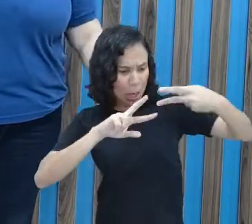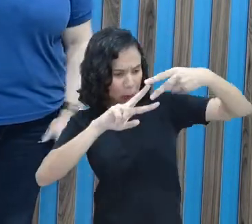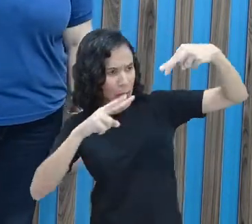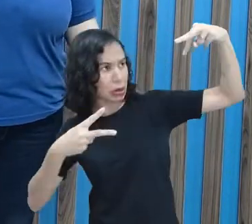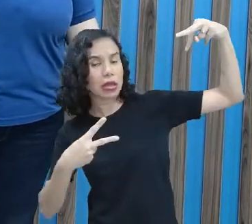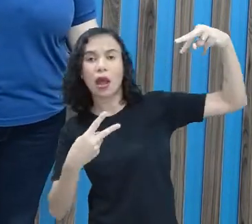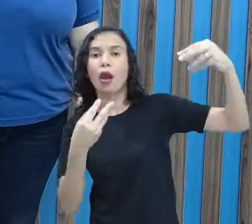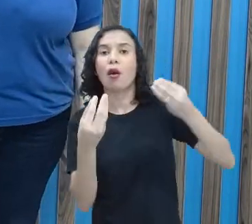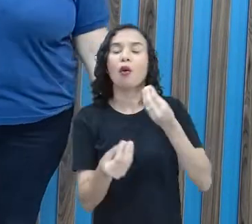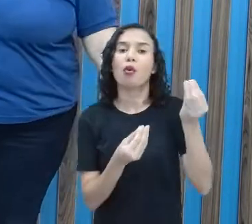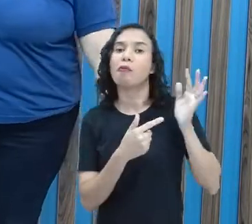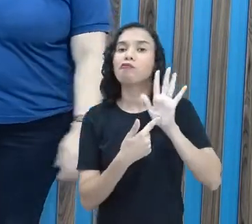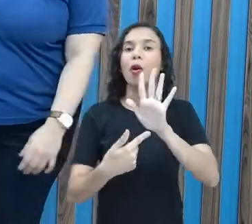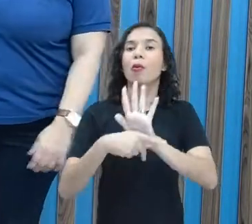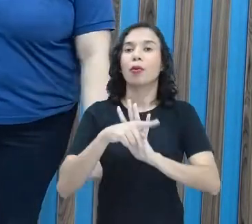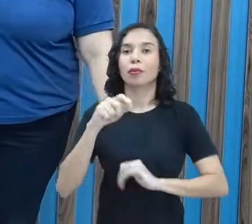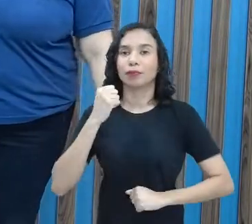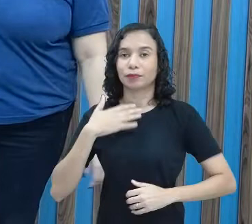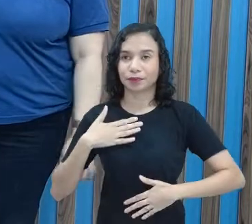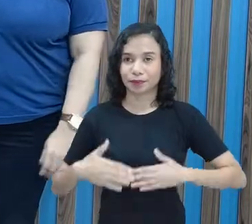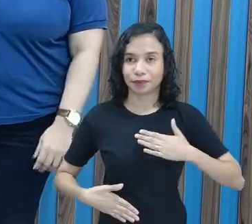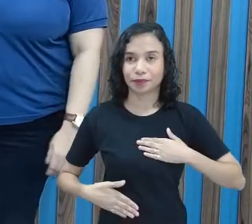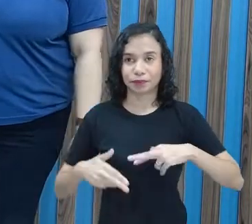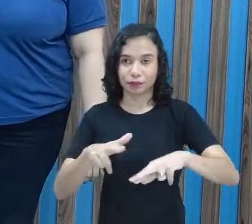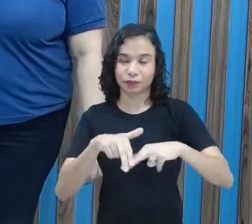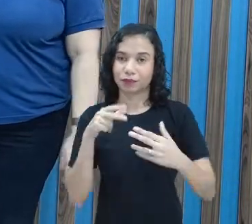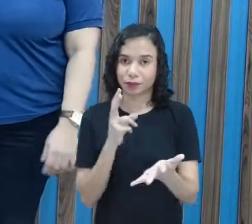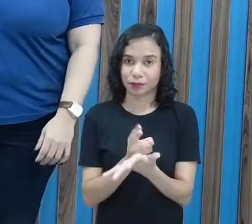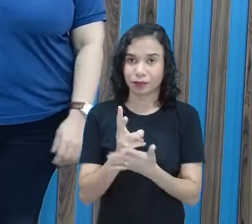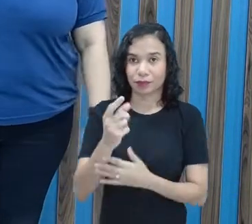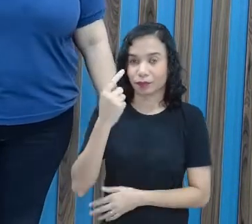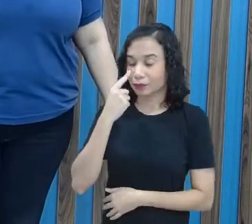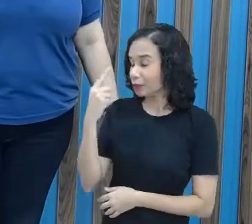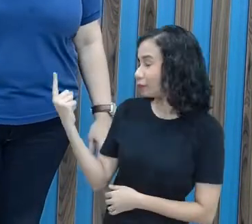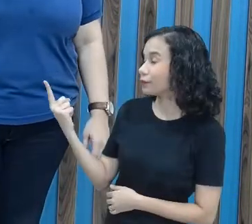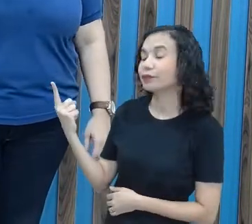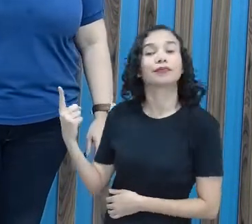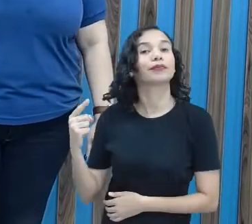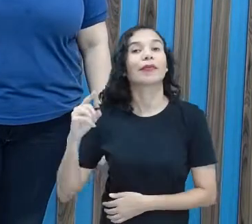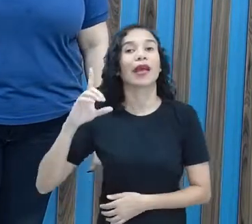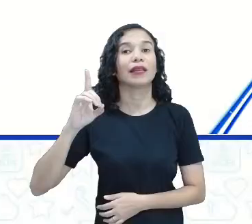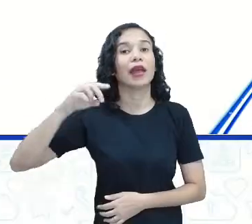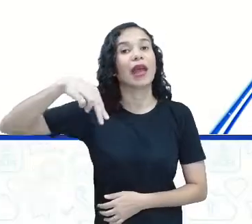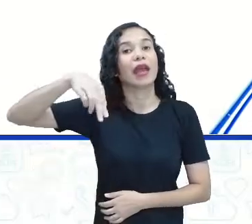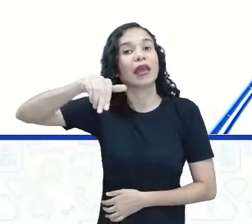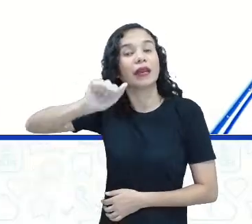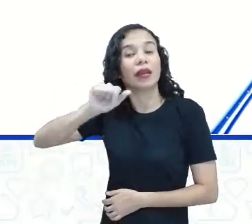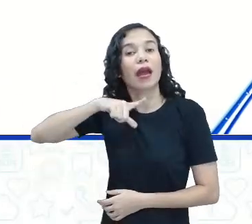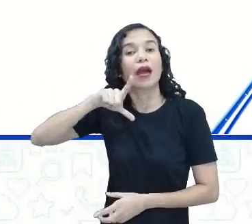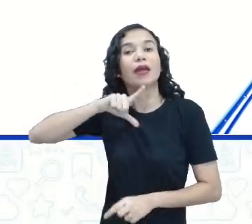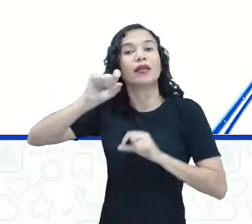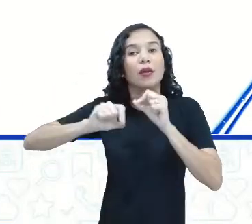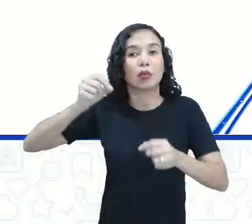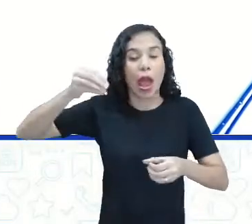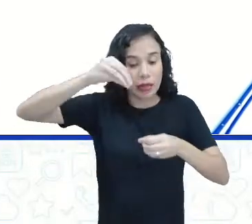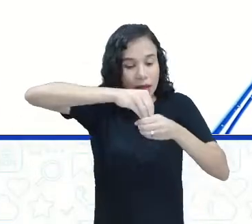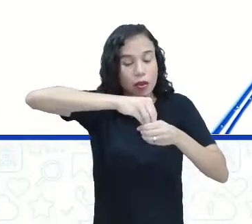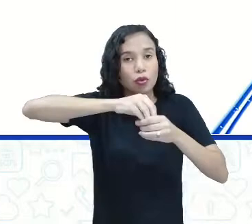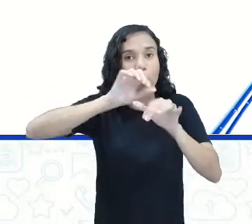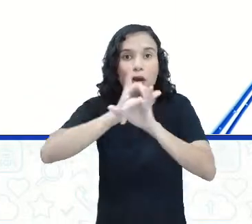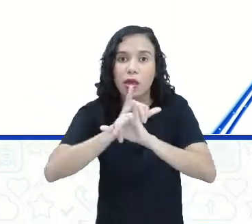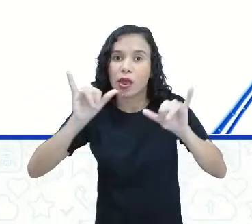teria essa expressão, tá certo? Então, continuando aqui, né? Então, o DNA, ele é portador de